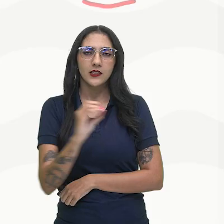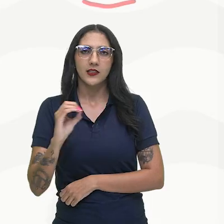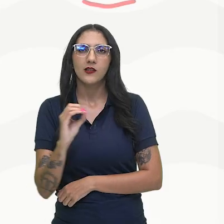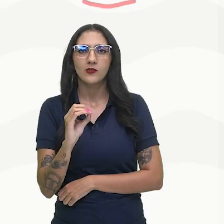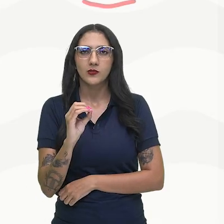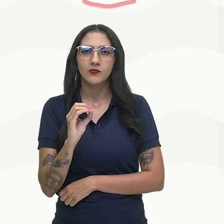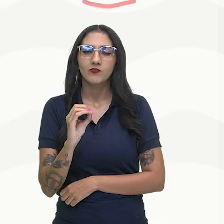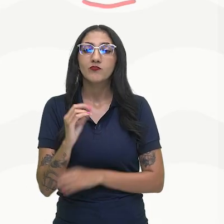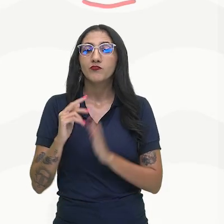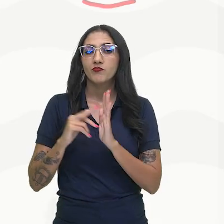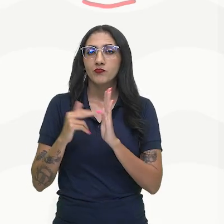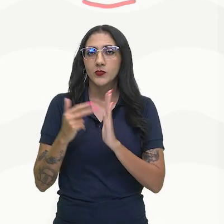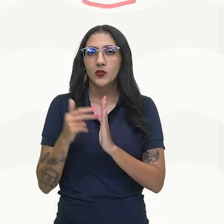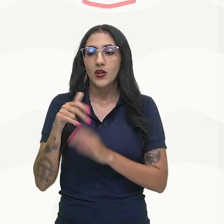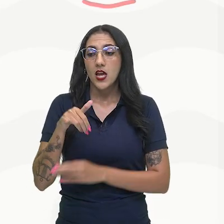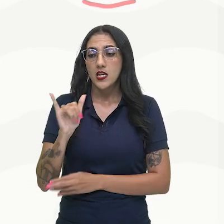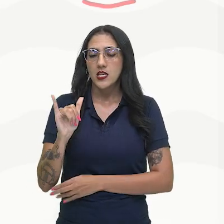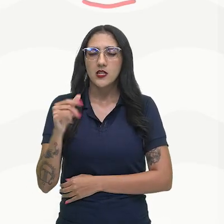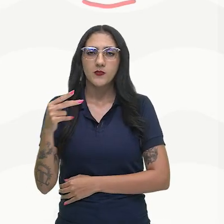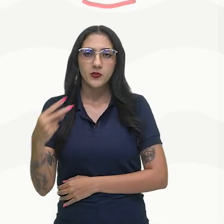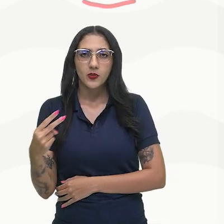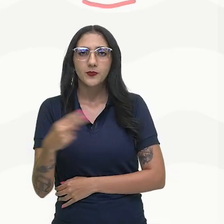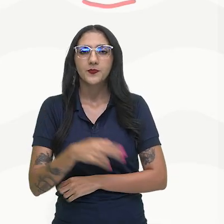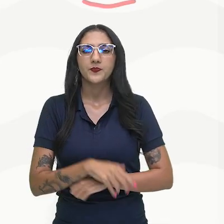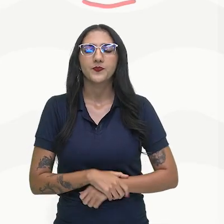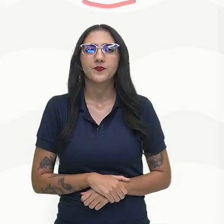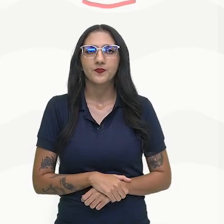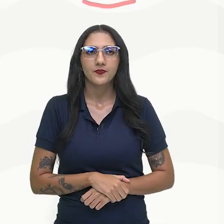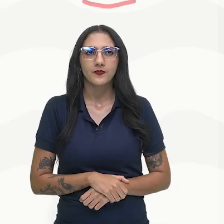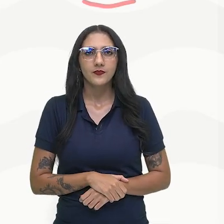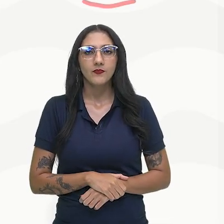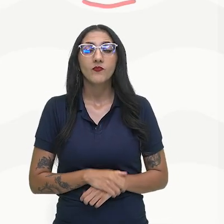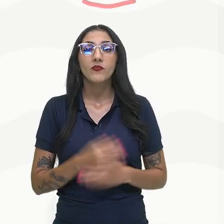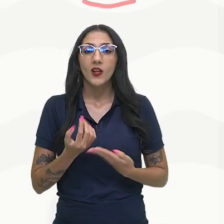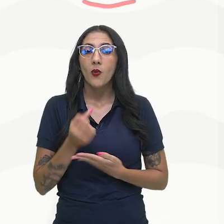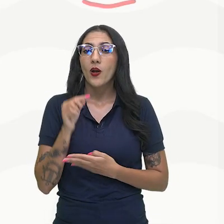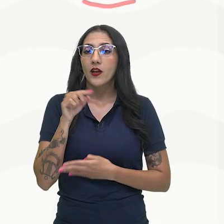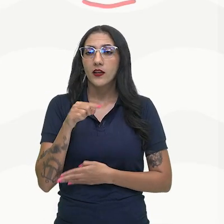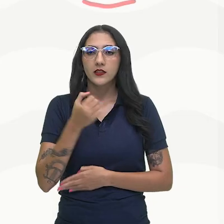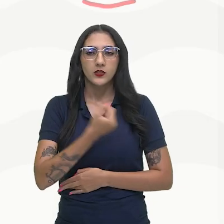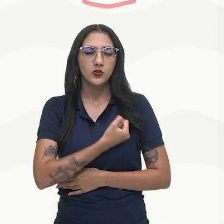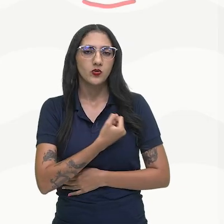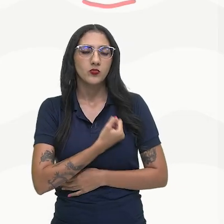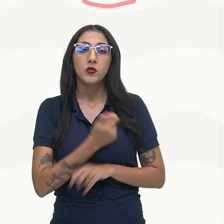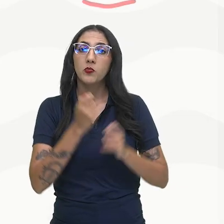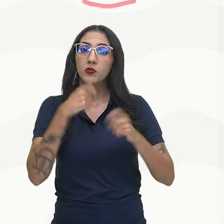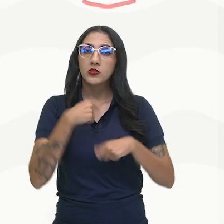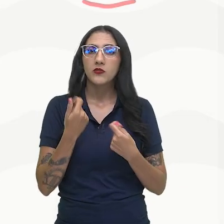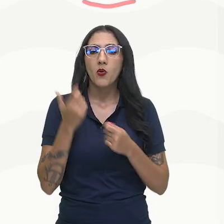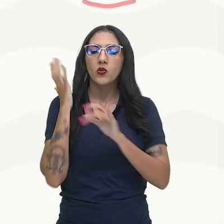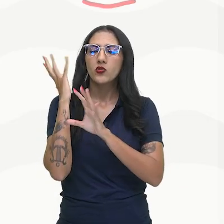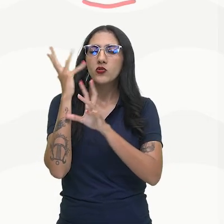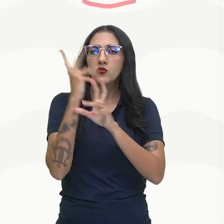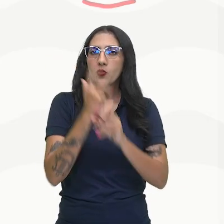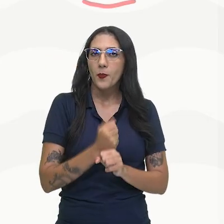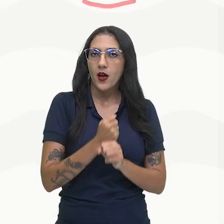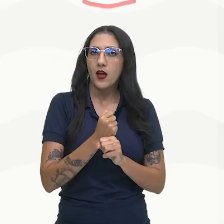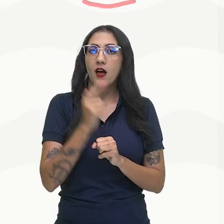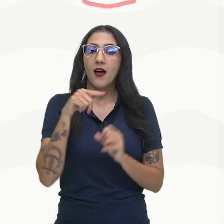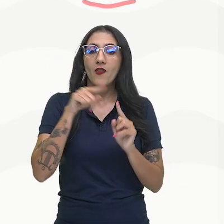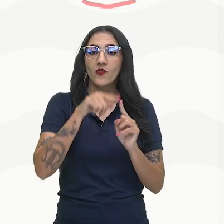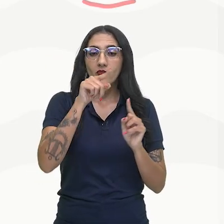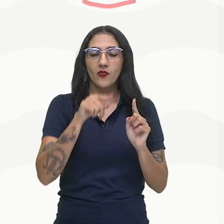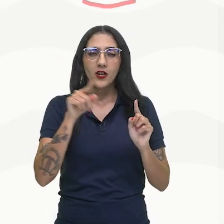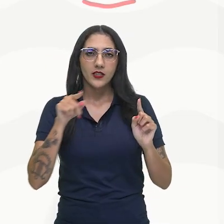seja, Y2. Com esses dados, então, a gente pode calcular a variação média